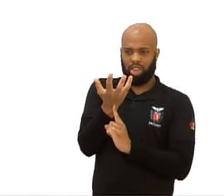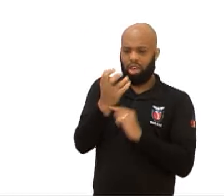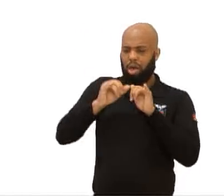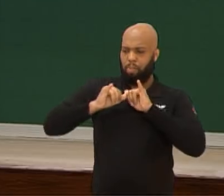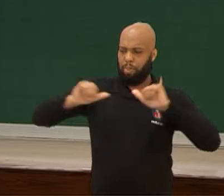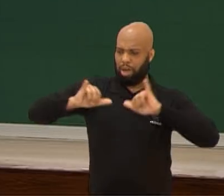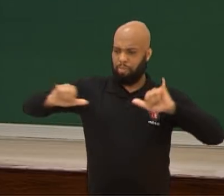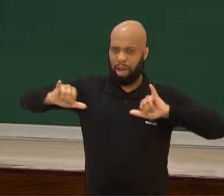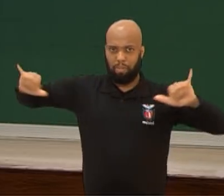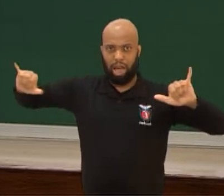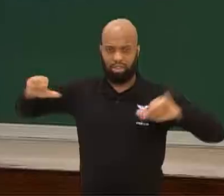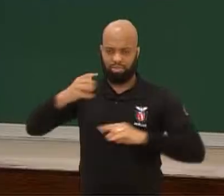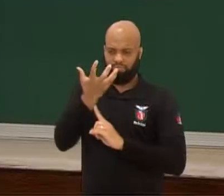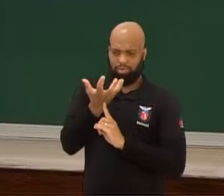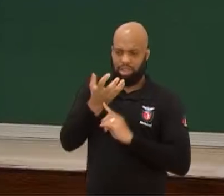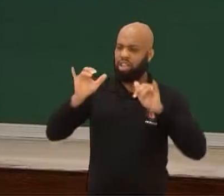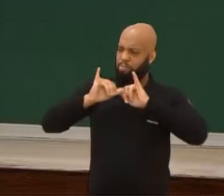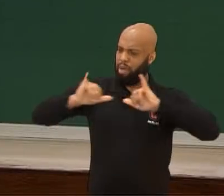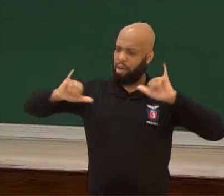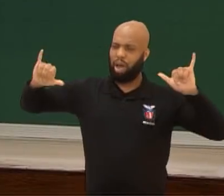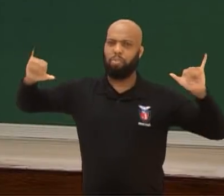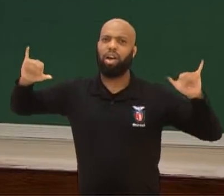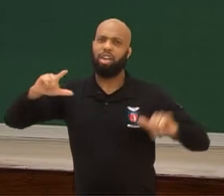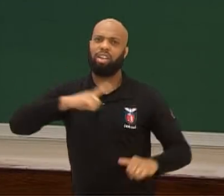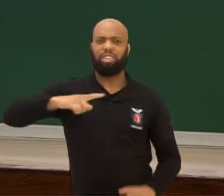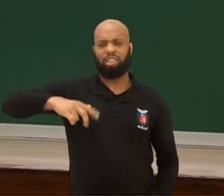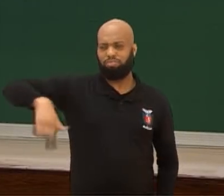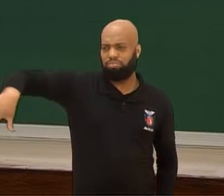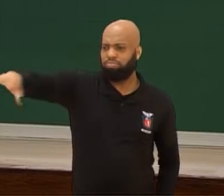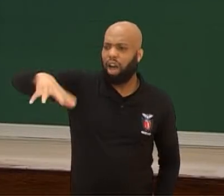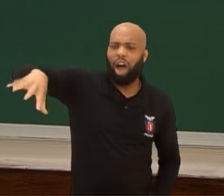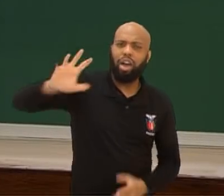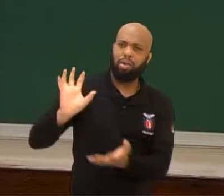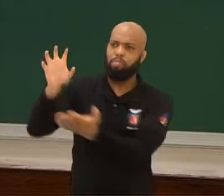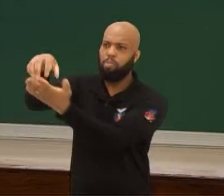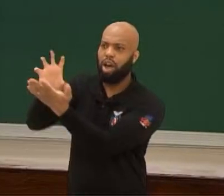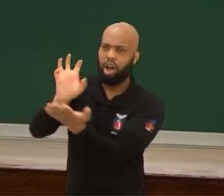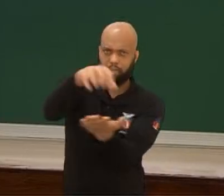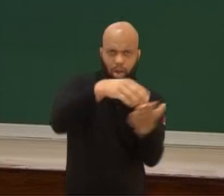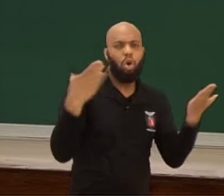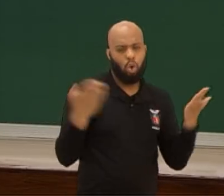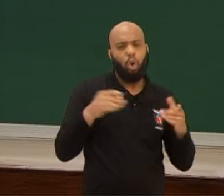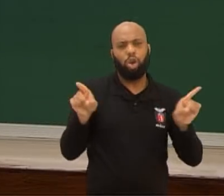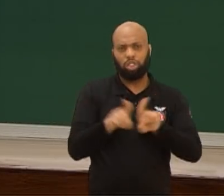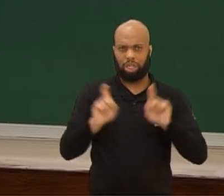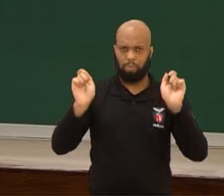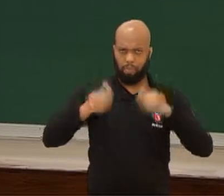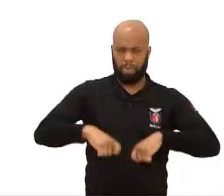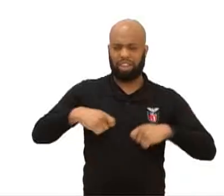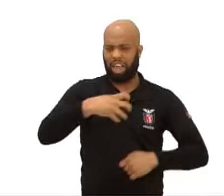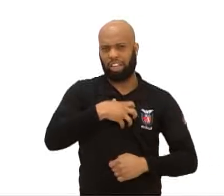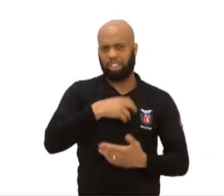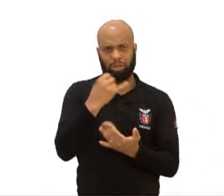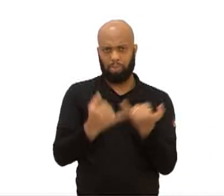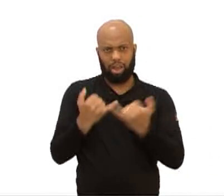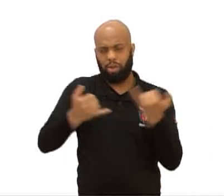é a transmissão de um ponto específico para vários outros pontos, que é como acontece hoje também com as emissoras de